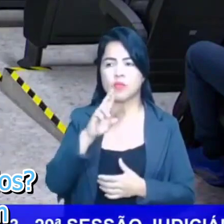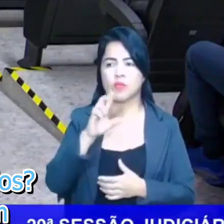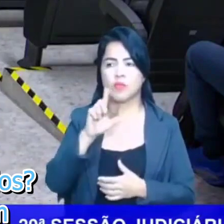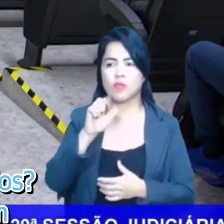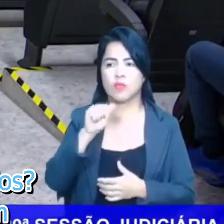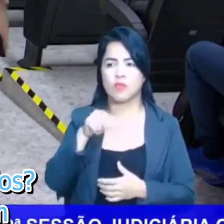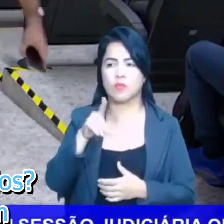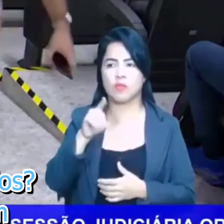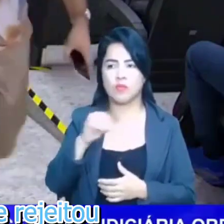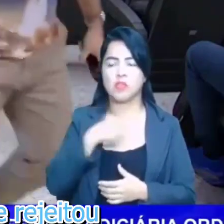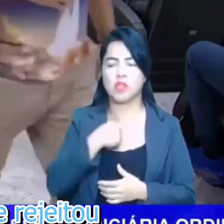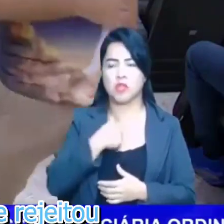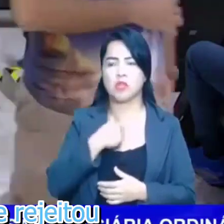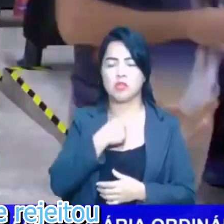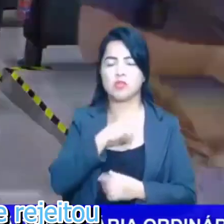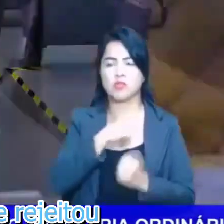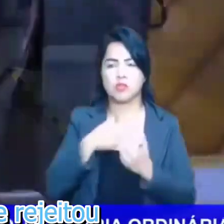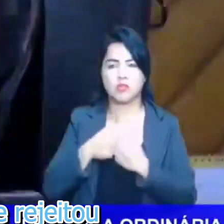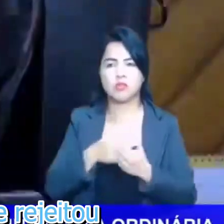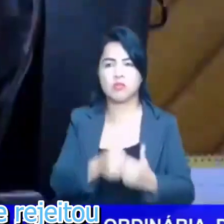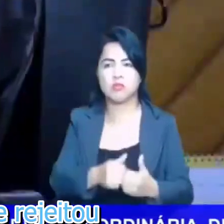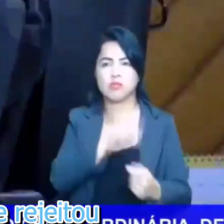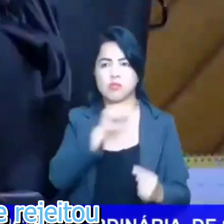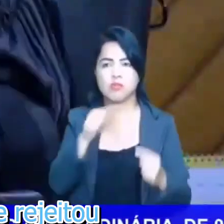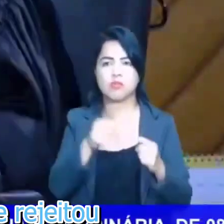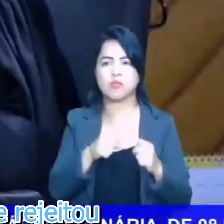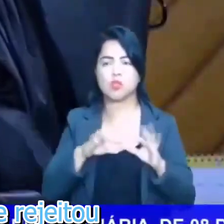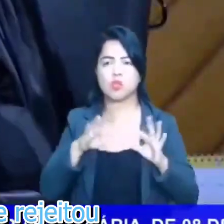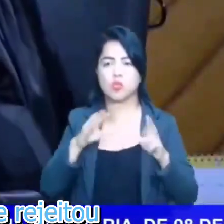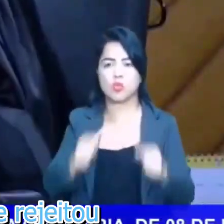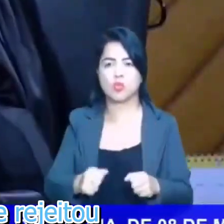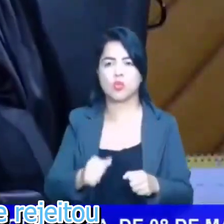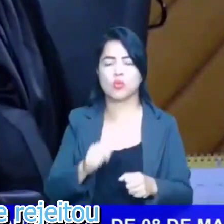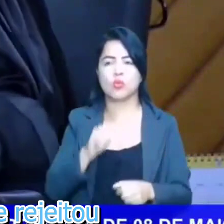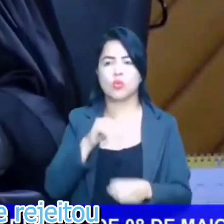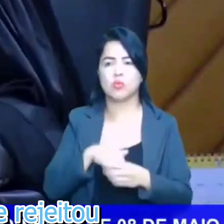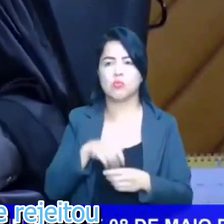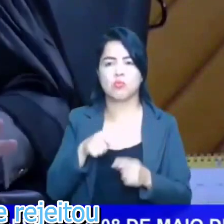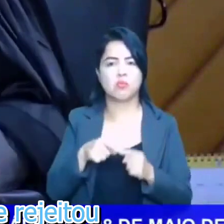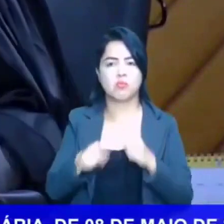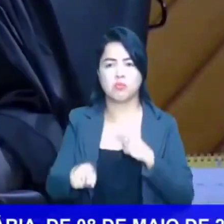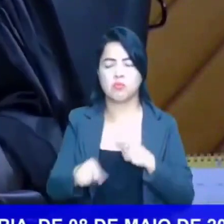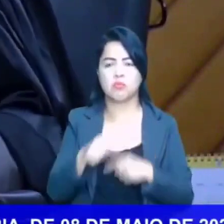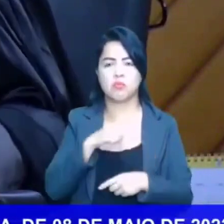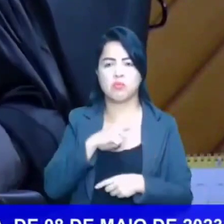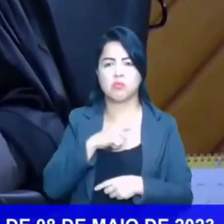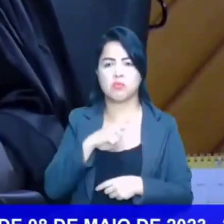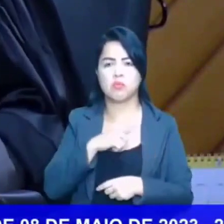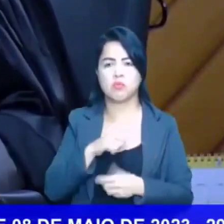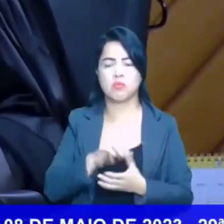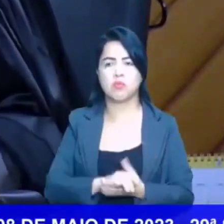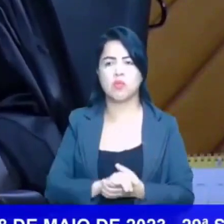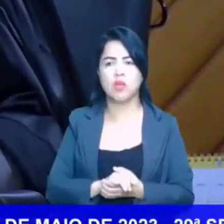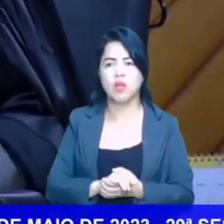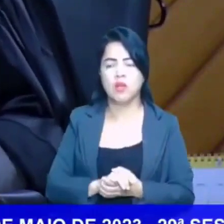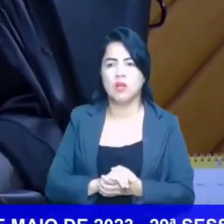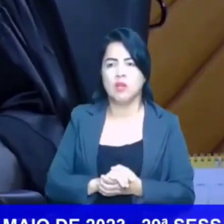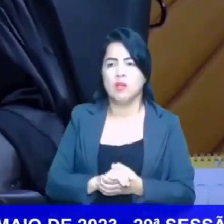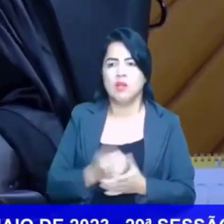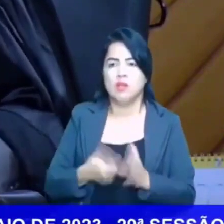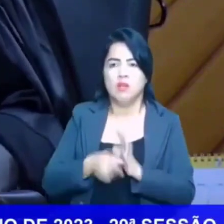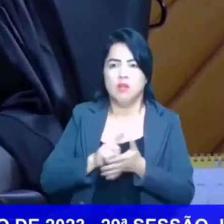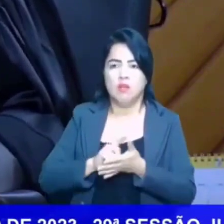retirando do plenário. Eu também acompanho. O resultado, o TRE, por unanimidade, rejeitou as preliminares de inépcia da petição inicial